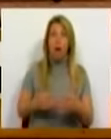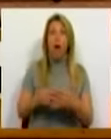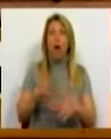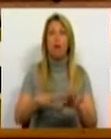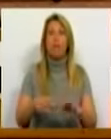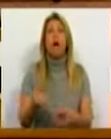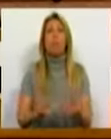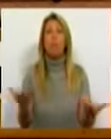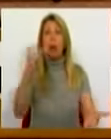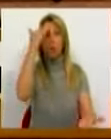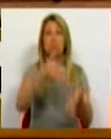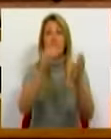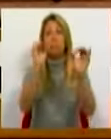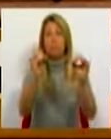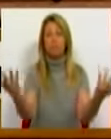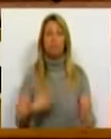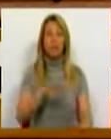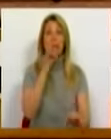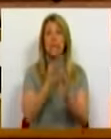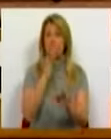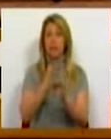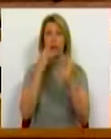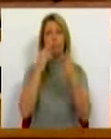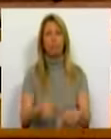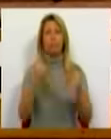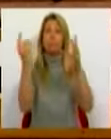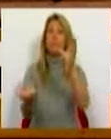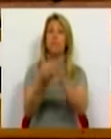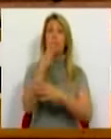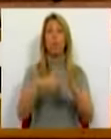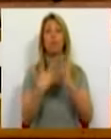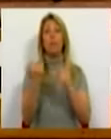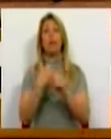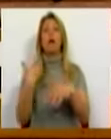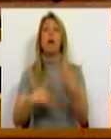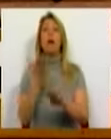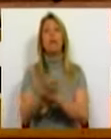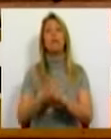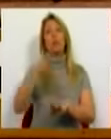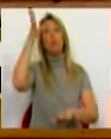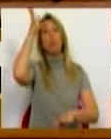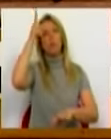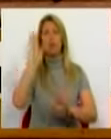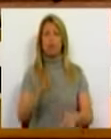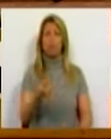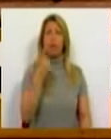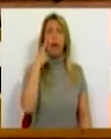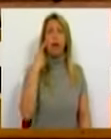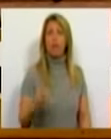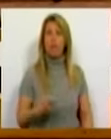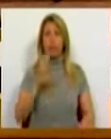consequências. Em setembro, anunciou a criação do Plano de Ação para o Setor do Leite, depois de se ter verificado uma quebra